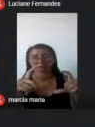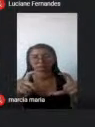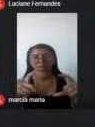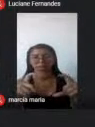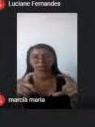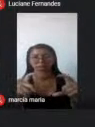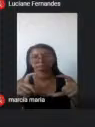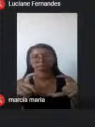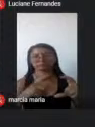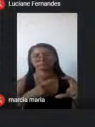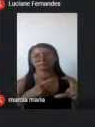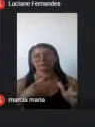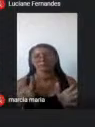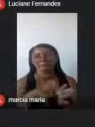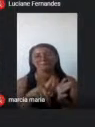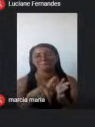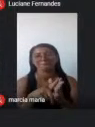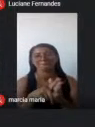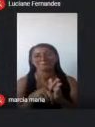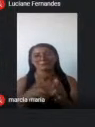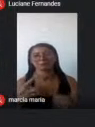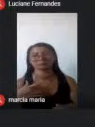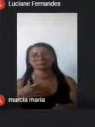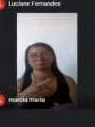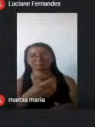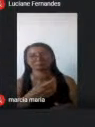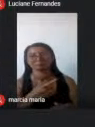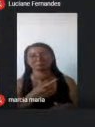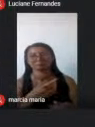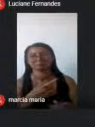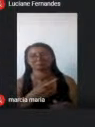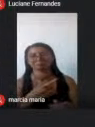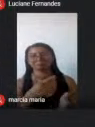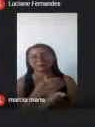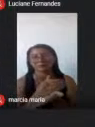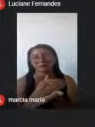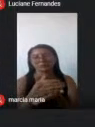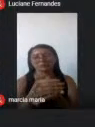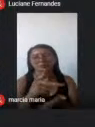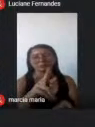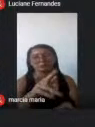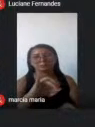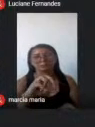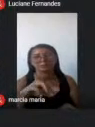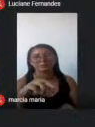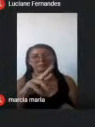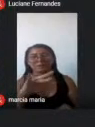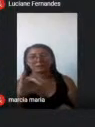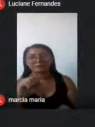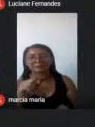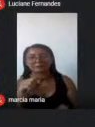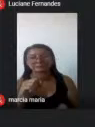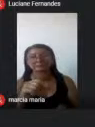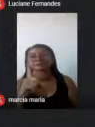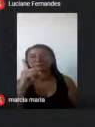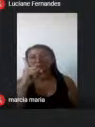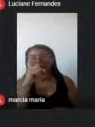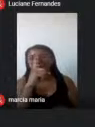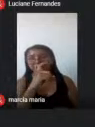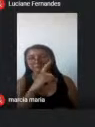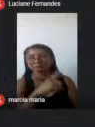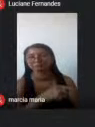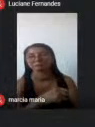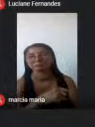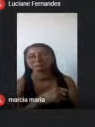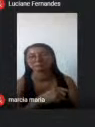apresentação clínica da sífilis primária. Ah, é fácil de visualizar um cancro desse? Não, não é fácil.